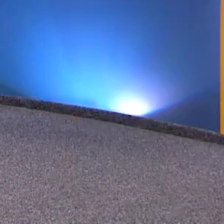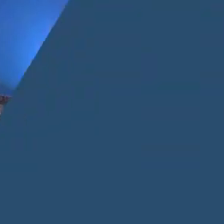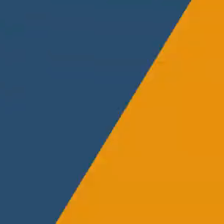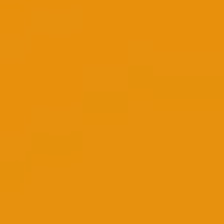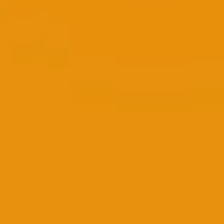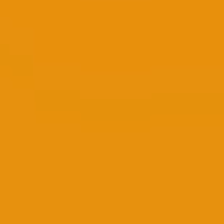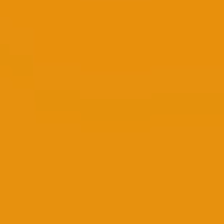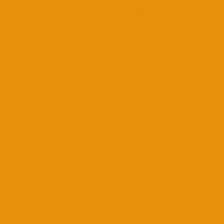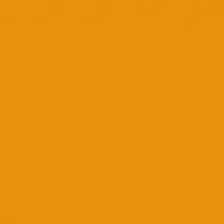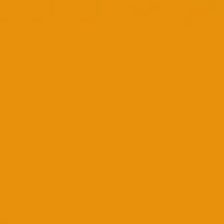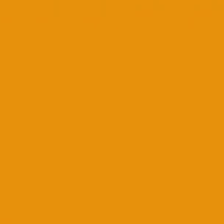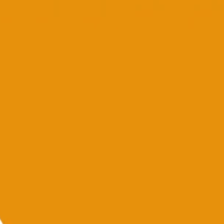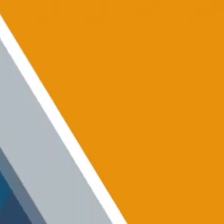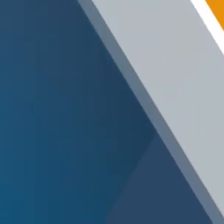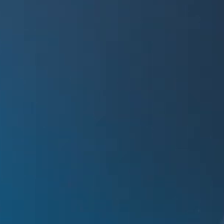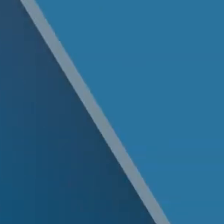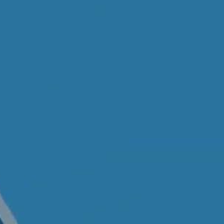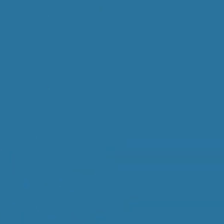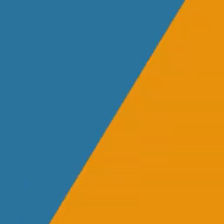agora